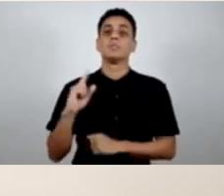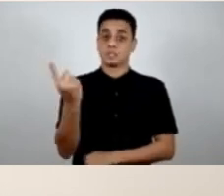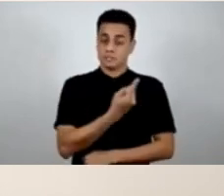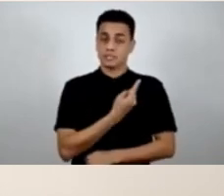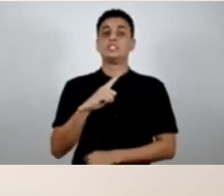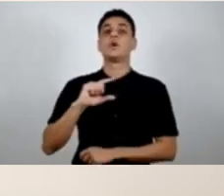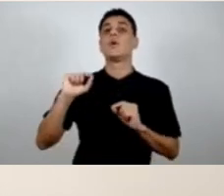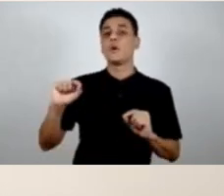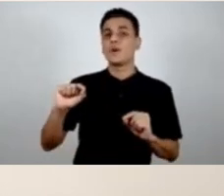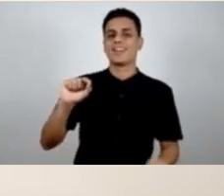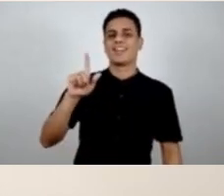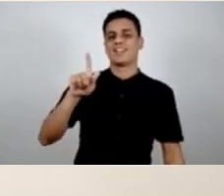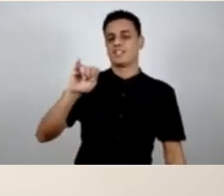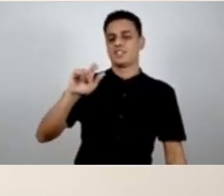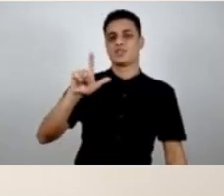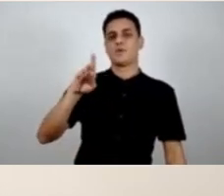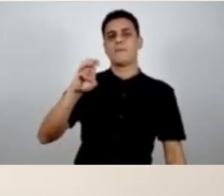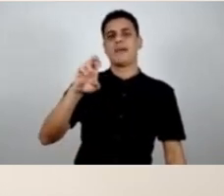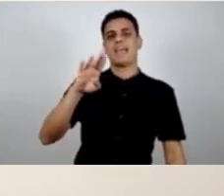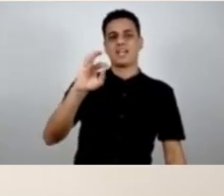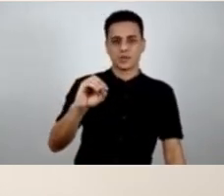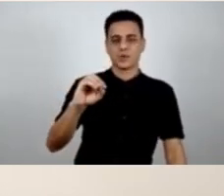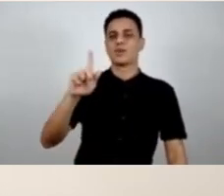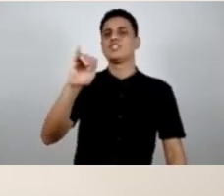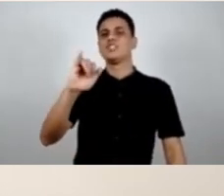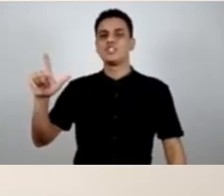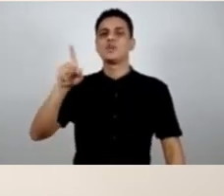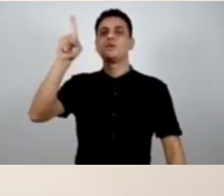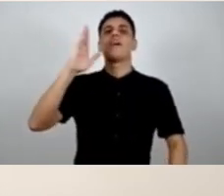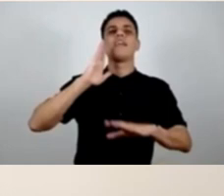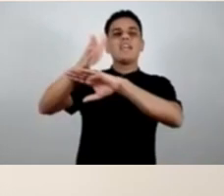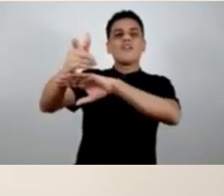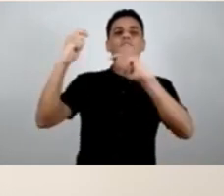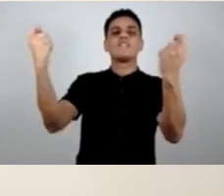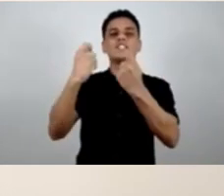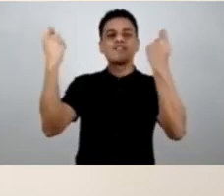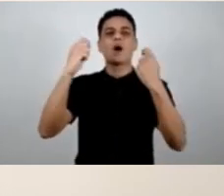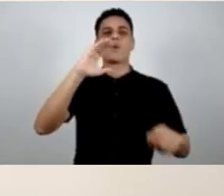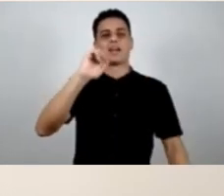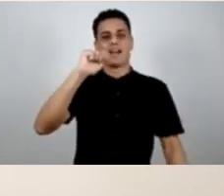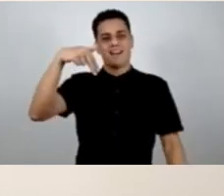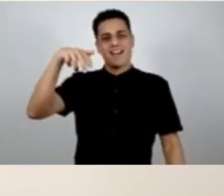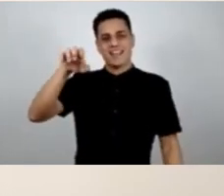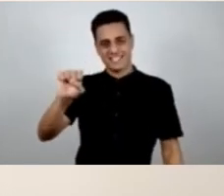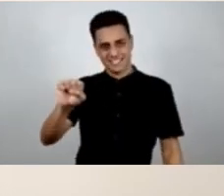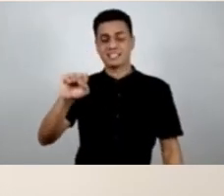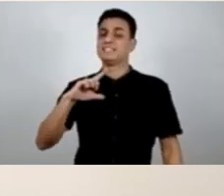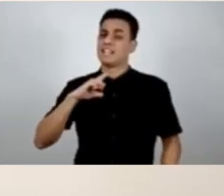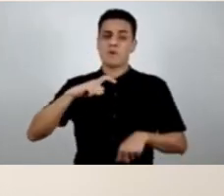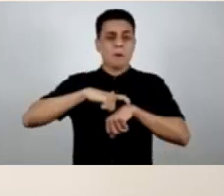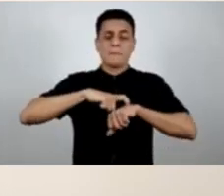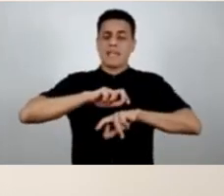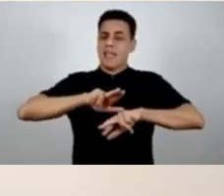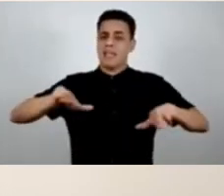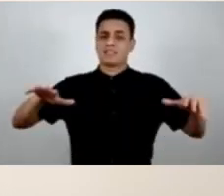que a gente tinha a presença do Gilberto Gil indo para a gente no Festival de Cannes, né? Então você tinha, a gente viveu momentos maravilhosos em